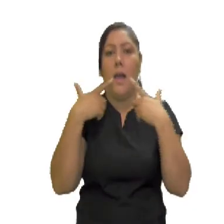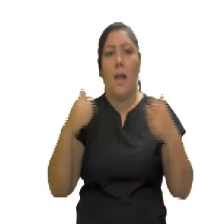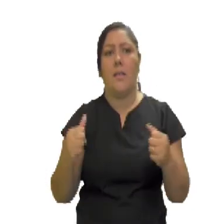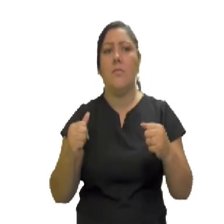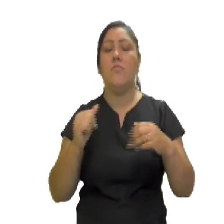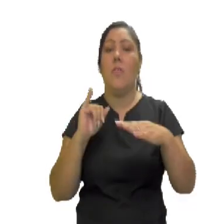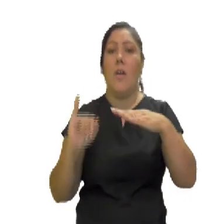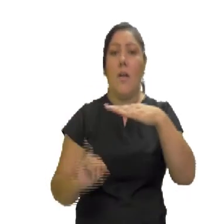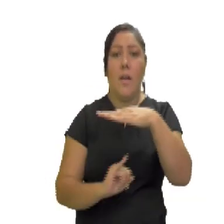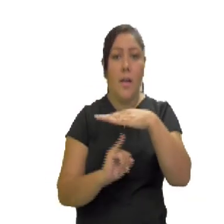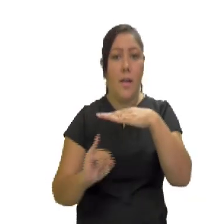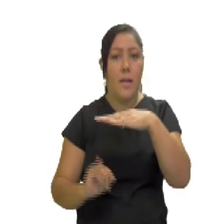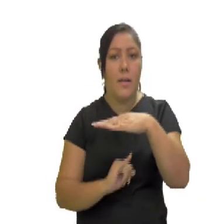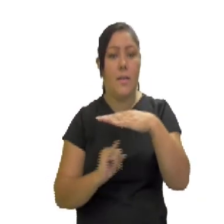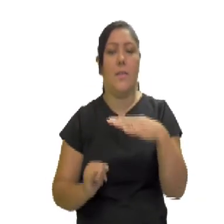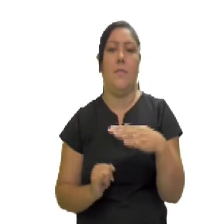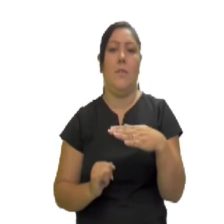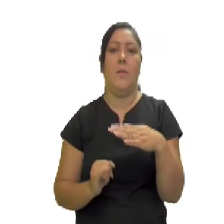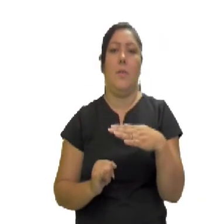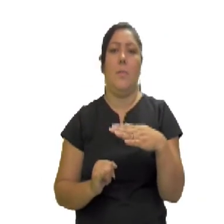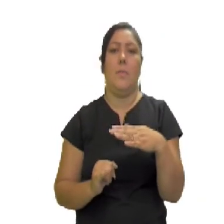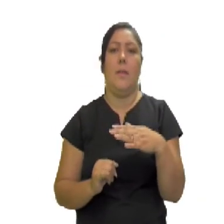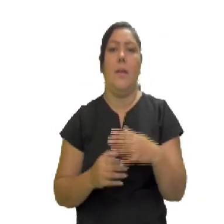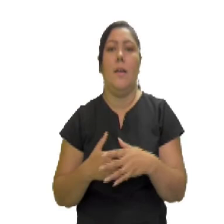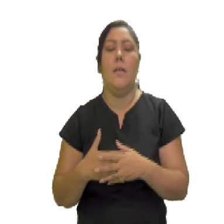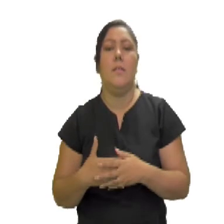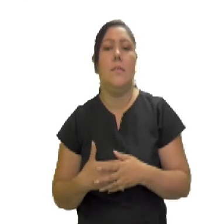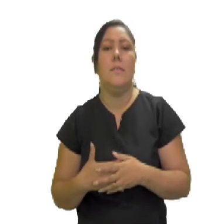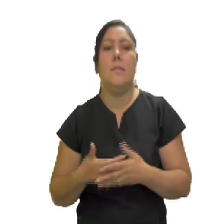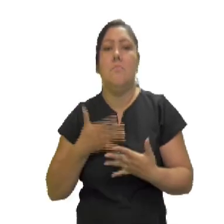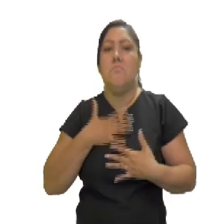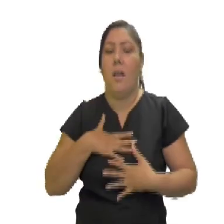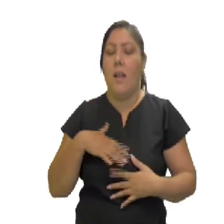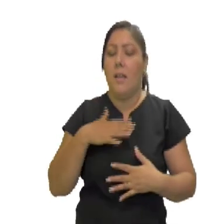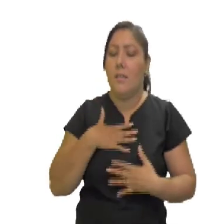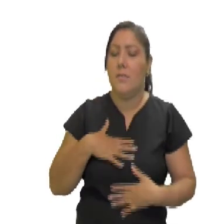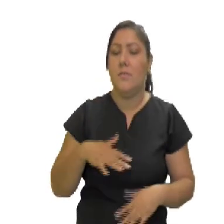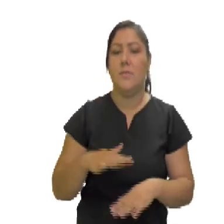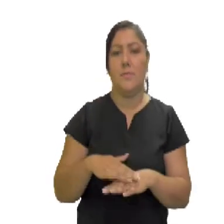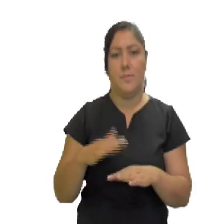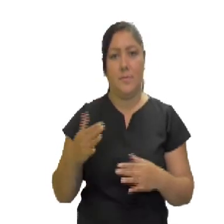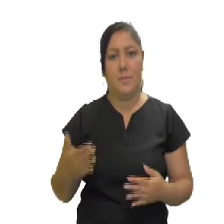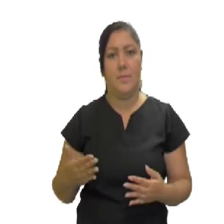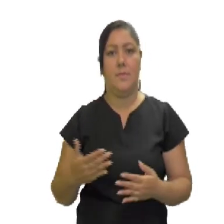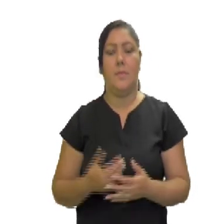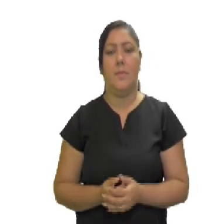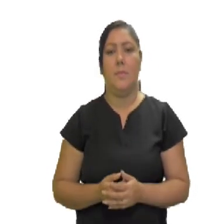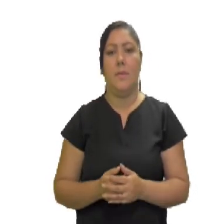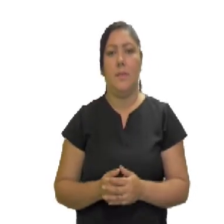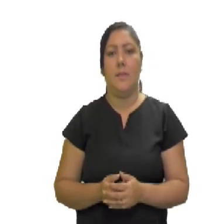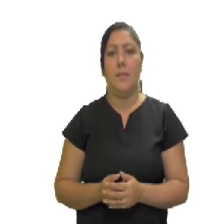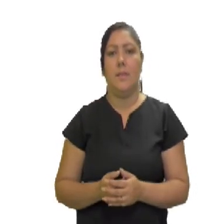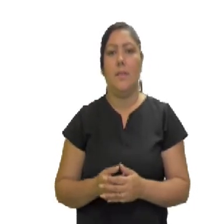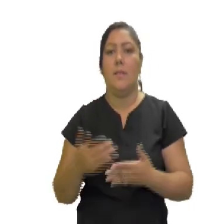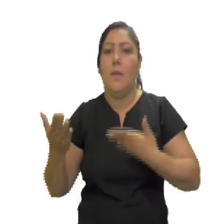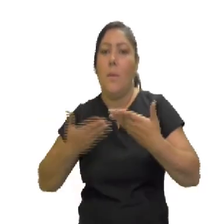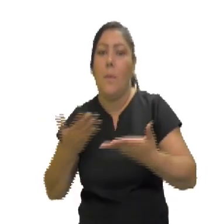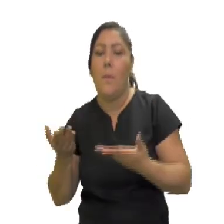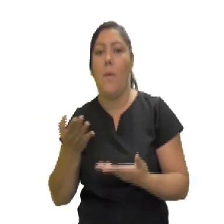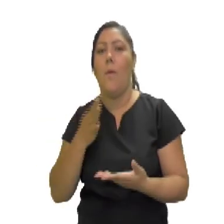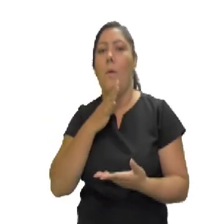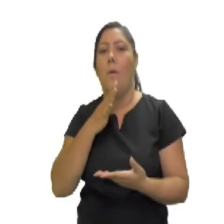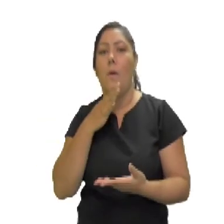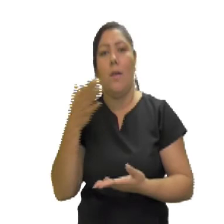mais descontraídas, quando existe uma familiaridade entre os interlocutores. E onde ela é mais usada?